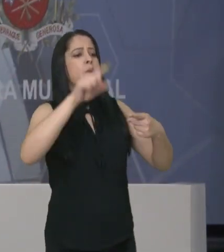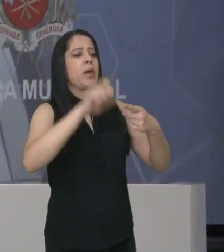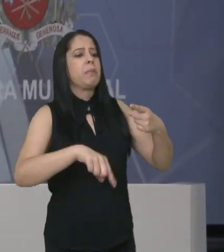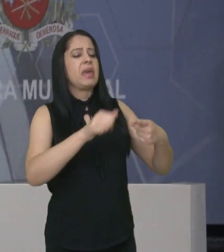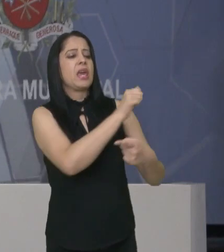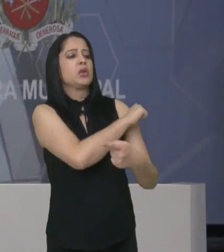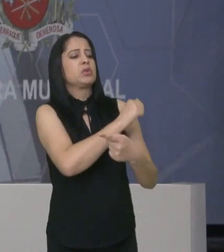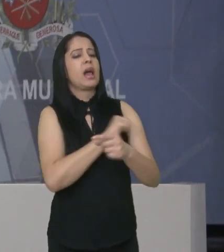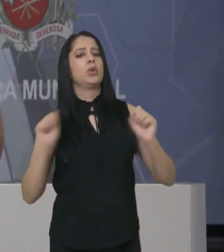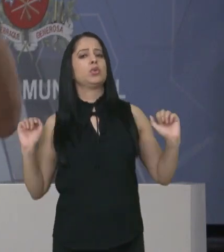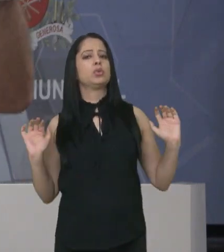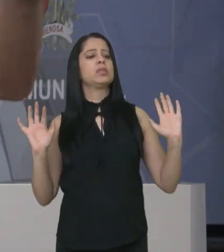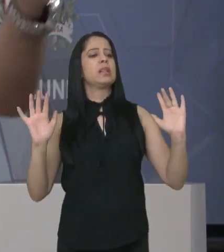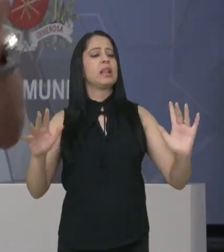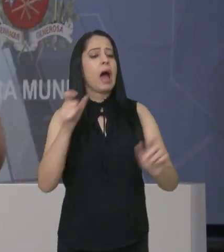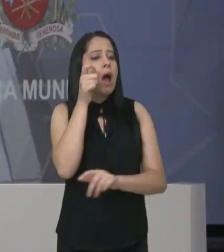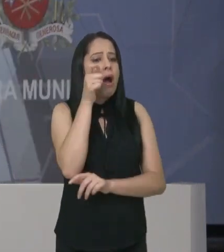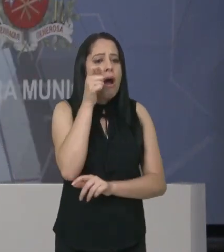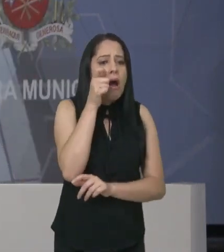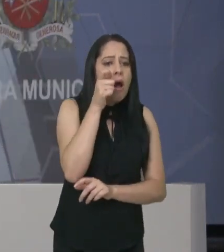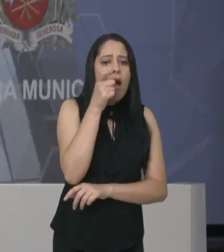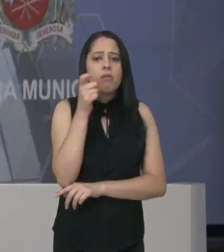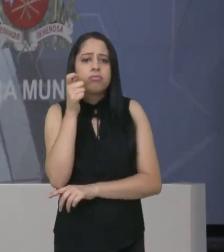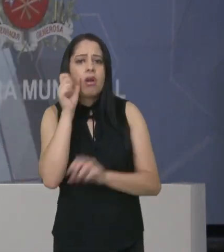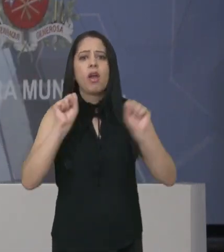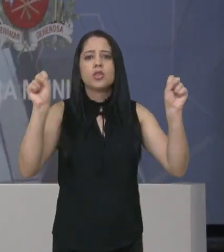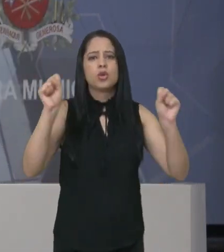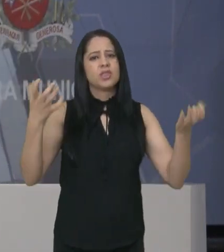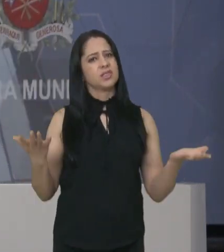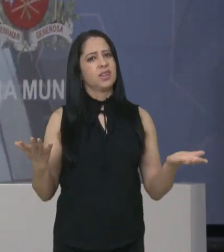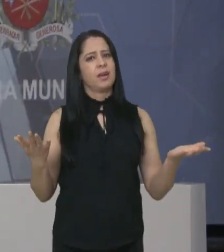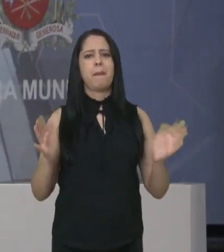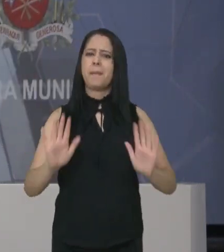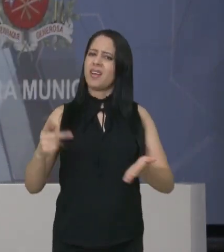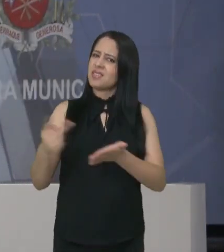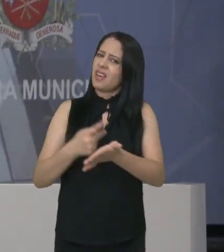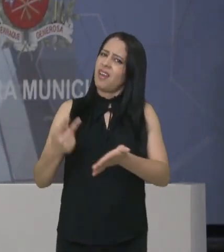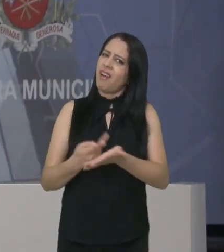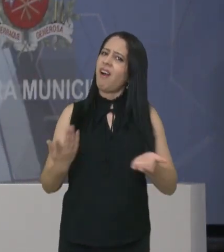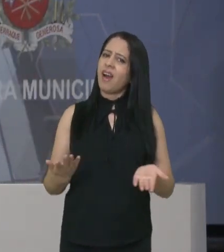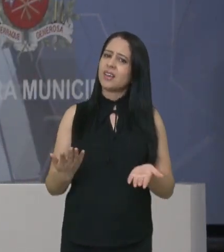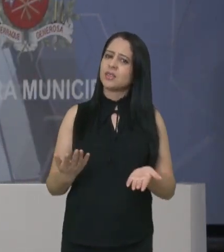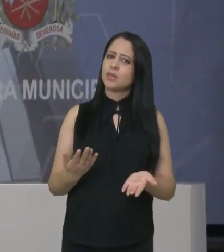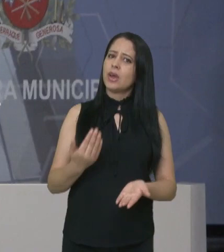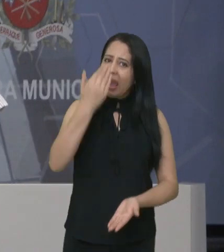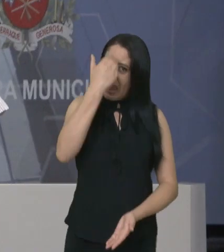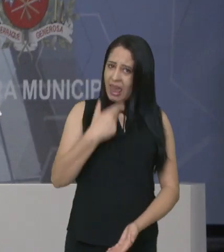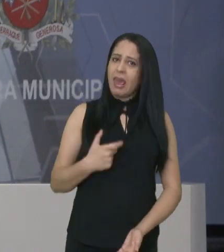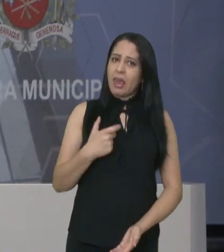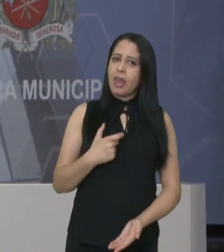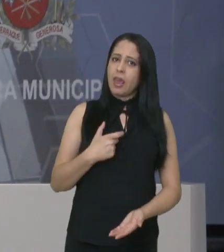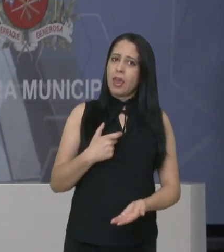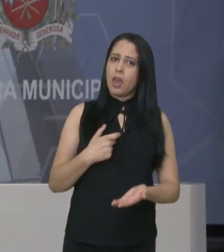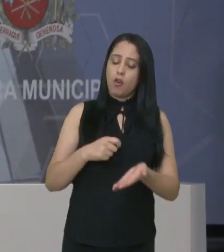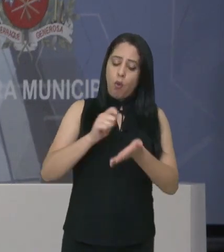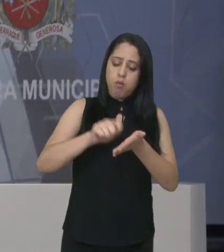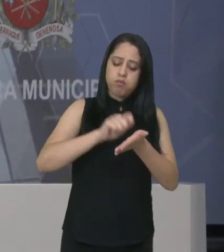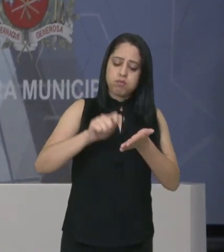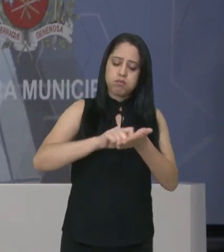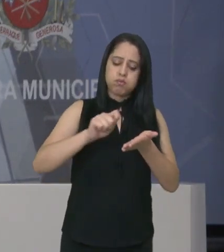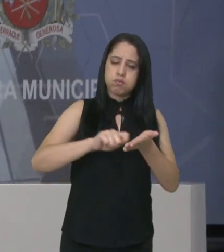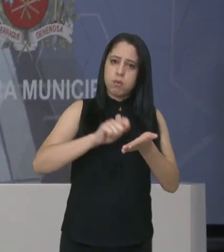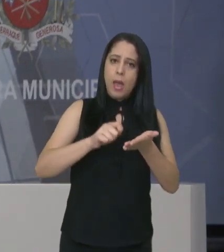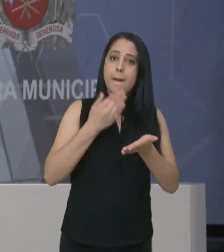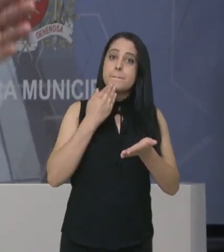alunos estejam presentes nas finais. É um grande erro, é uma solicitação que farei ao secretário,